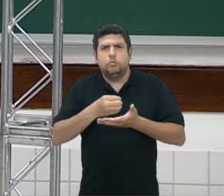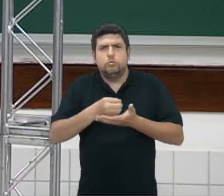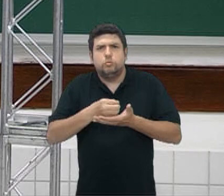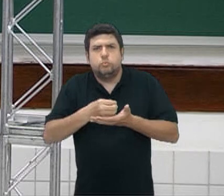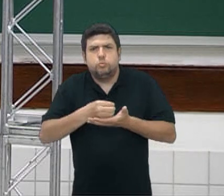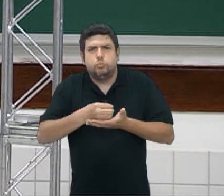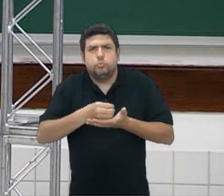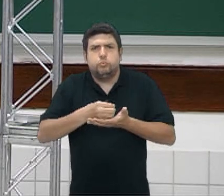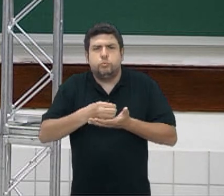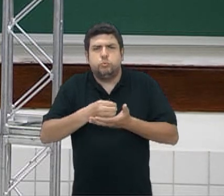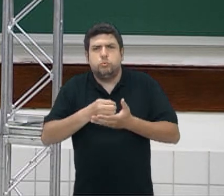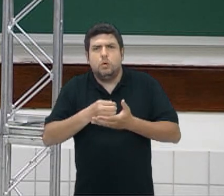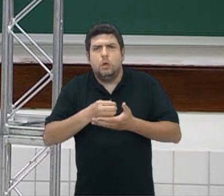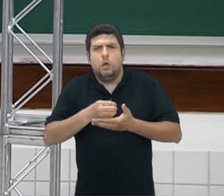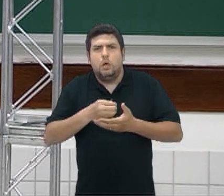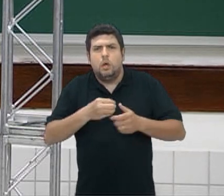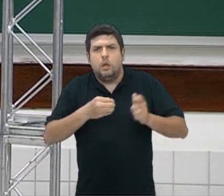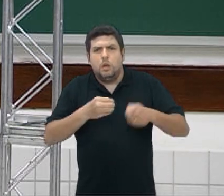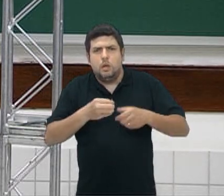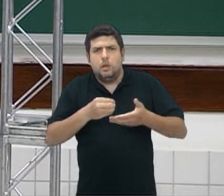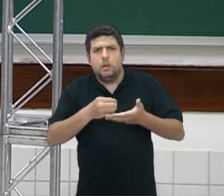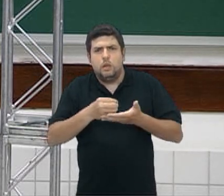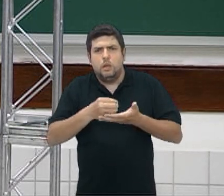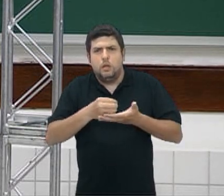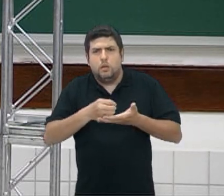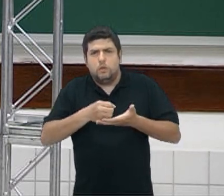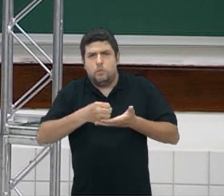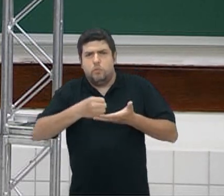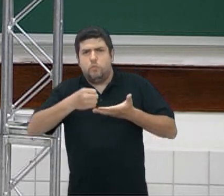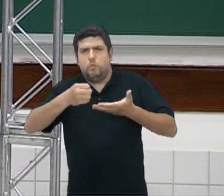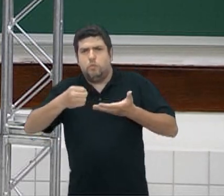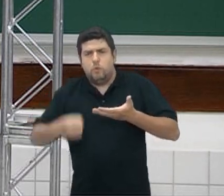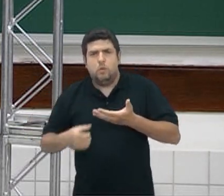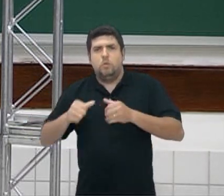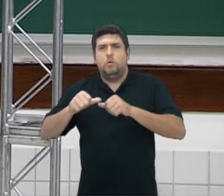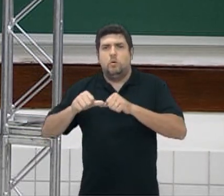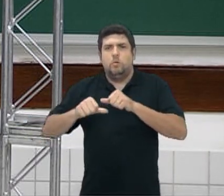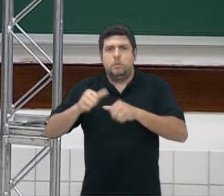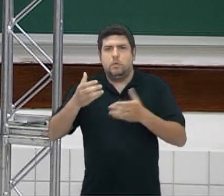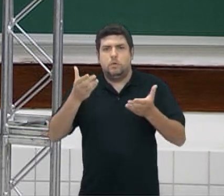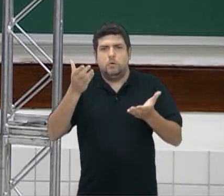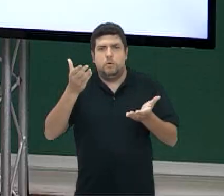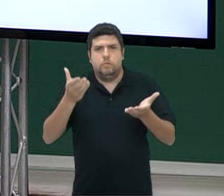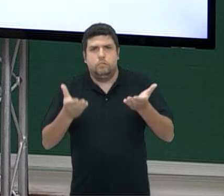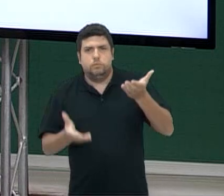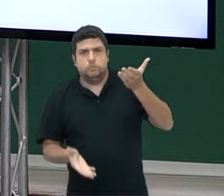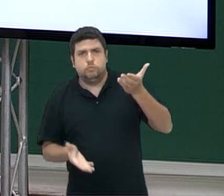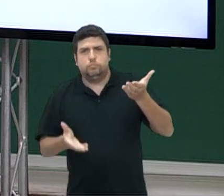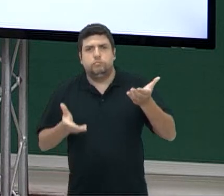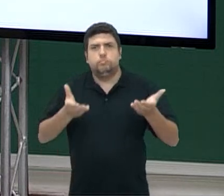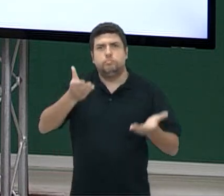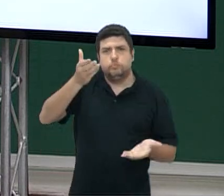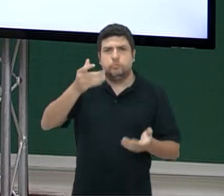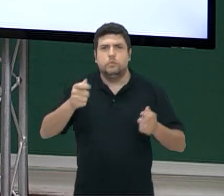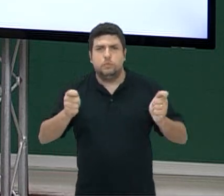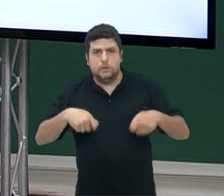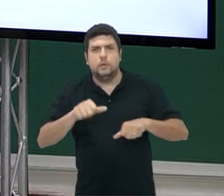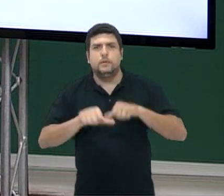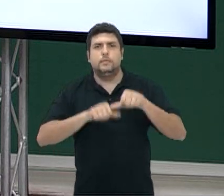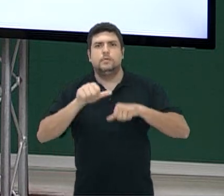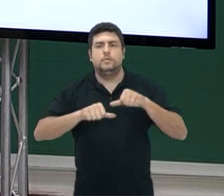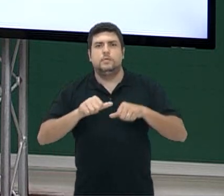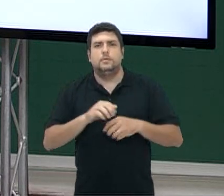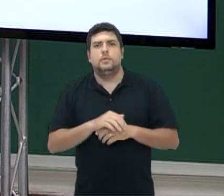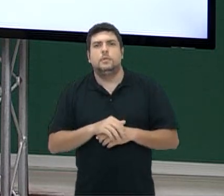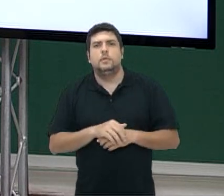de mudar o estado de equilíbrio deles. Certo? Então, por isso que eu coloquei aqui que a variação da